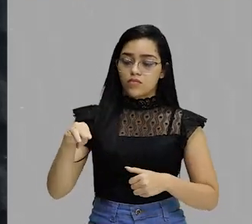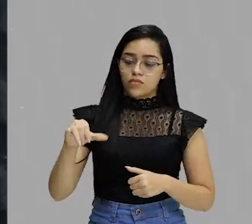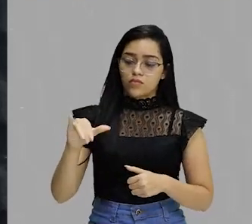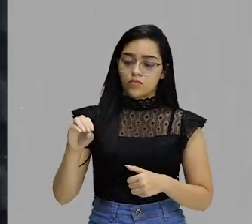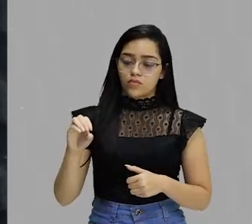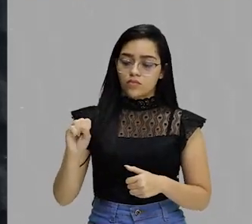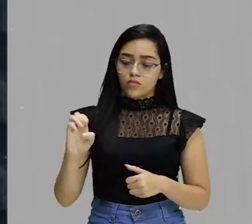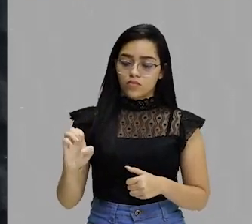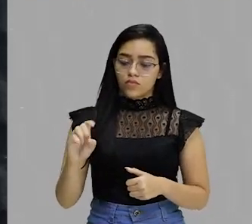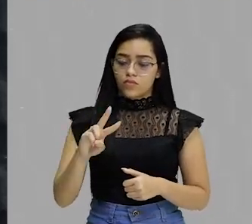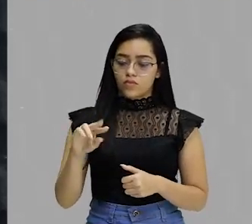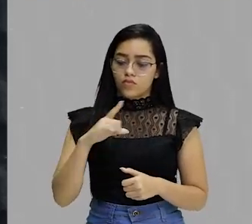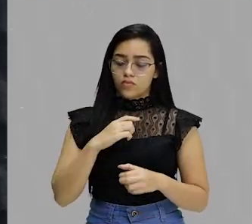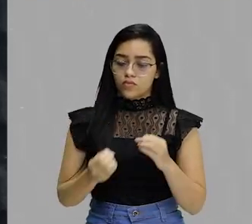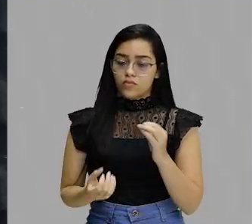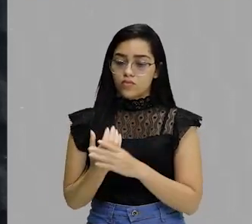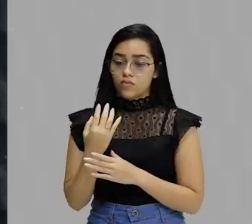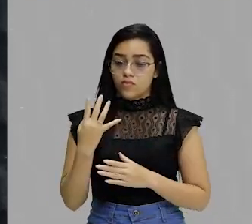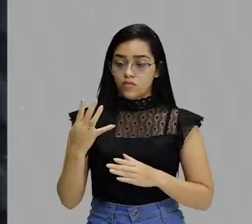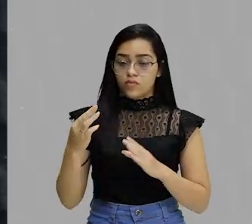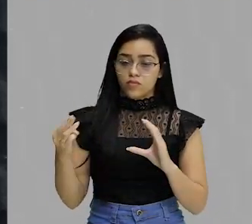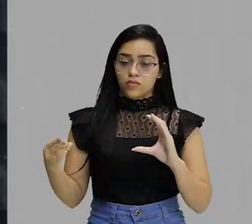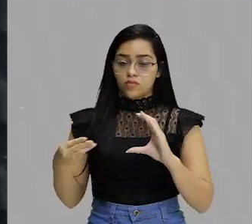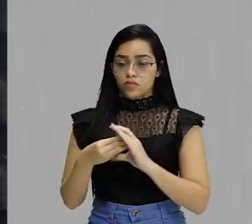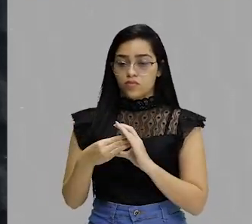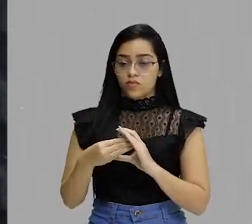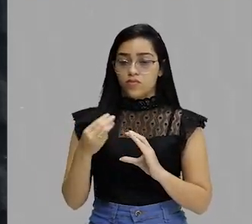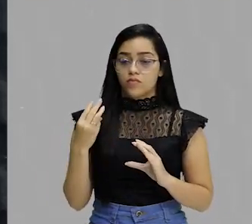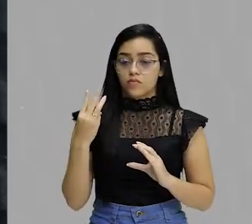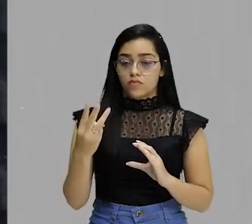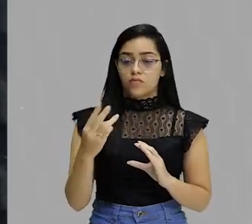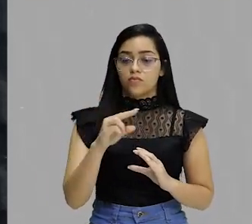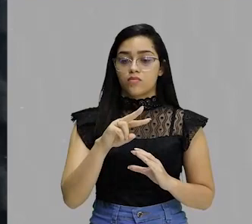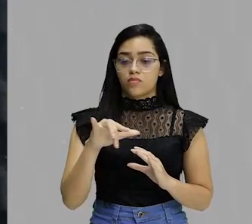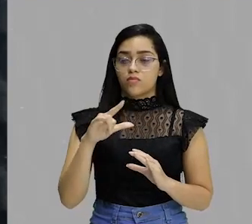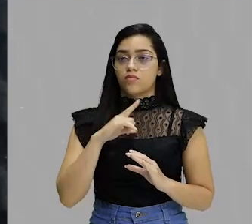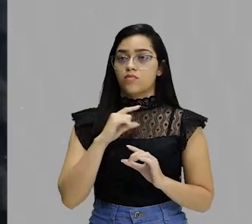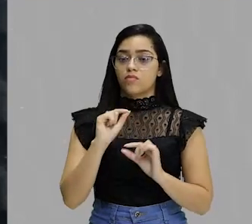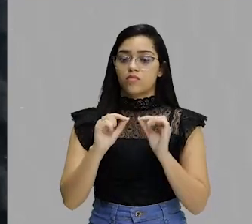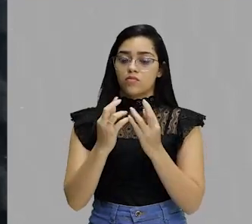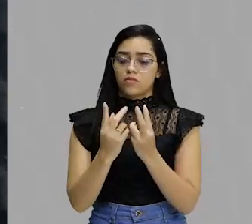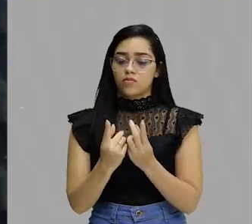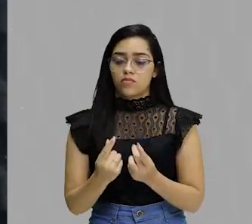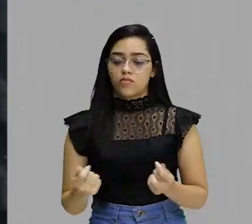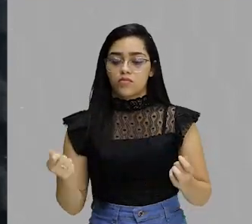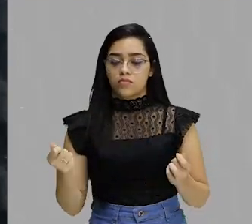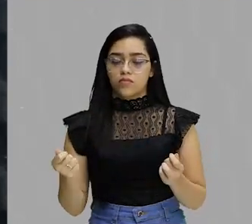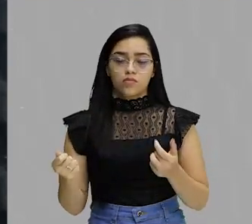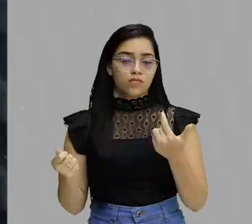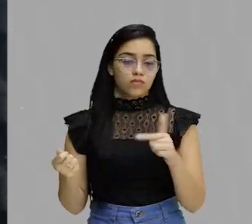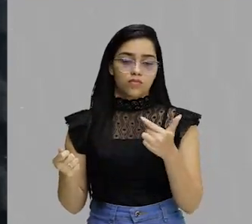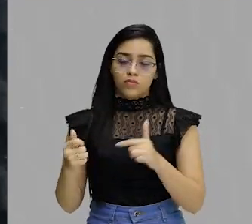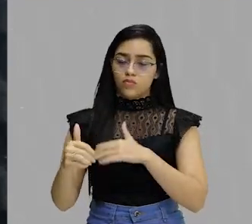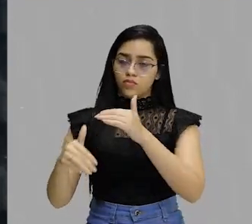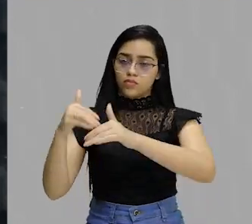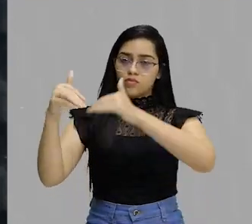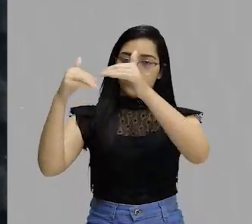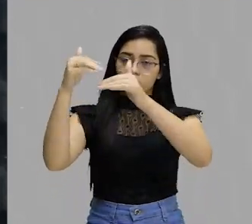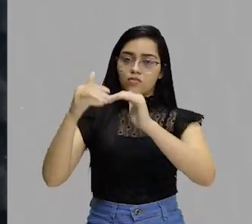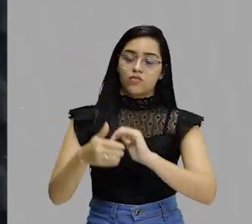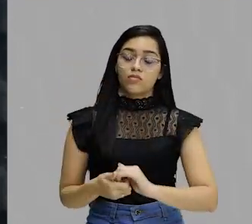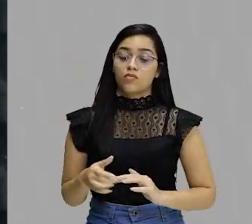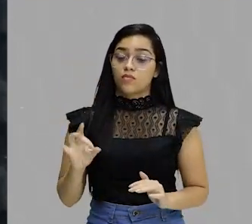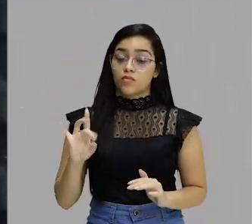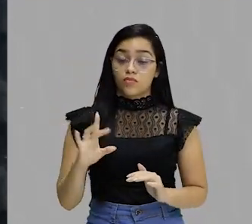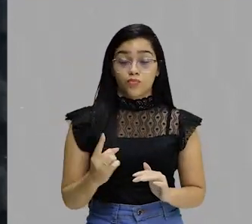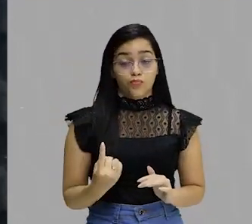meiose, que se forma 4 células, 3 células vão ser degeneradas. Elas não vão se desenvolver.